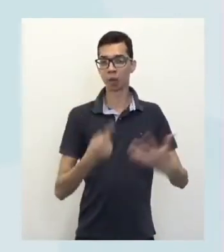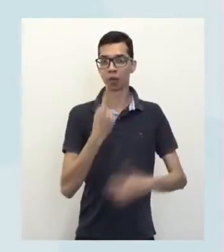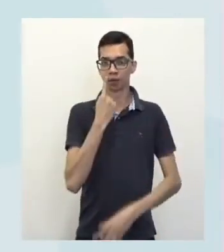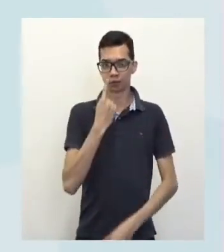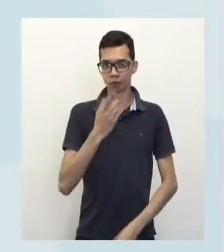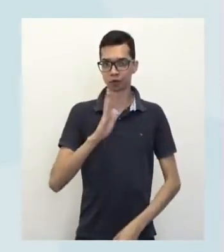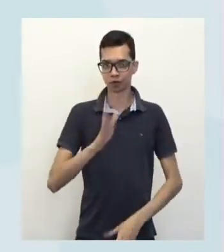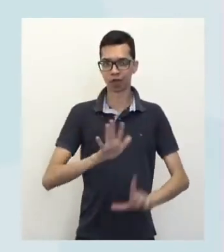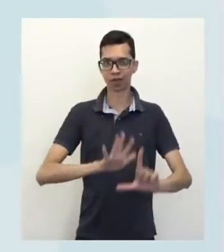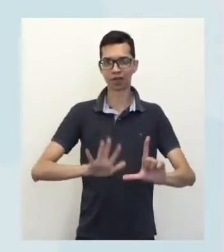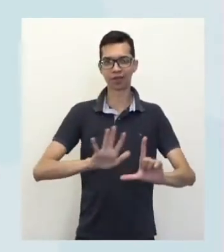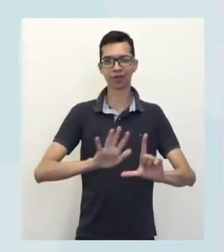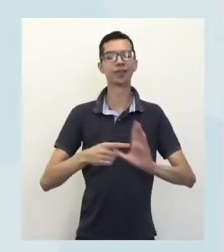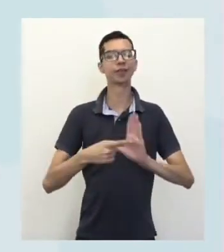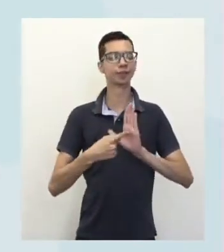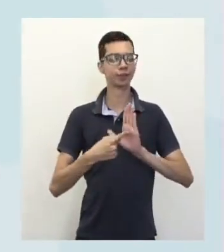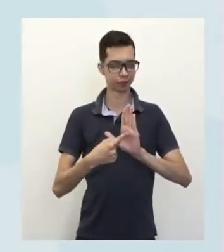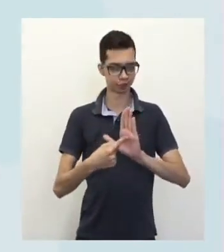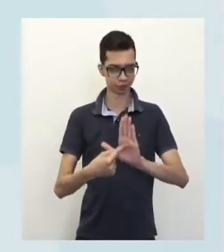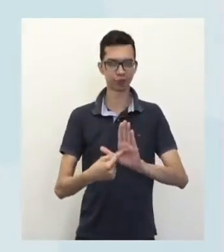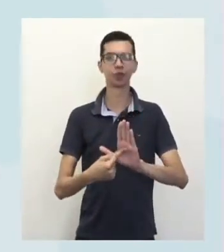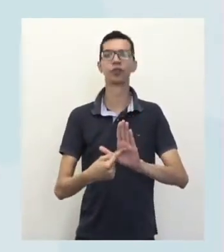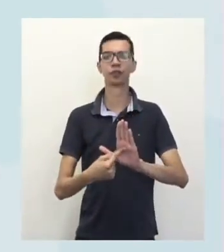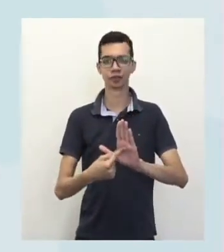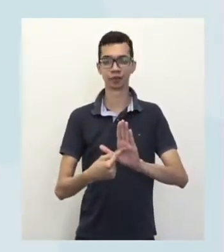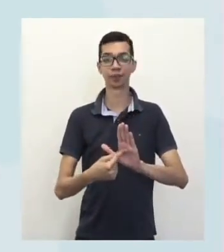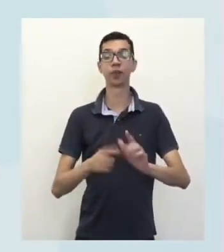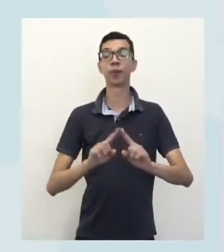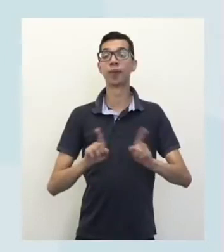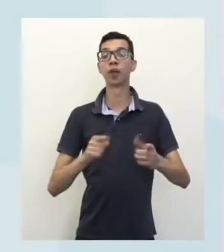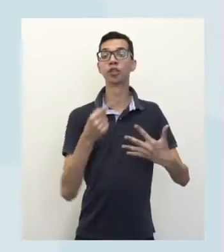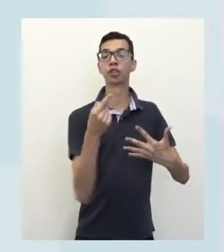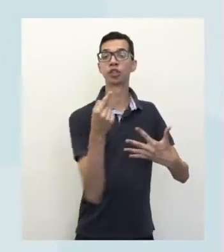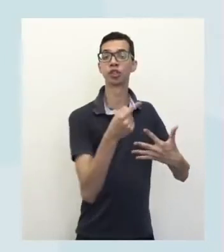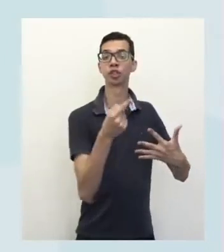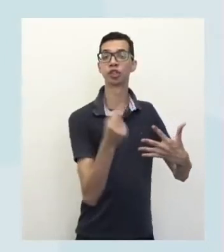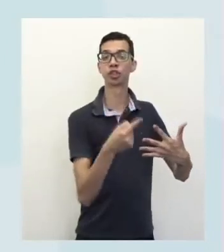só falei das indústrias, mas não falei os tipos, né? Justamente para não